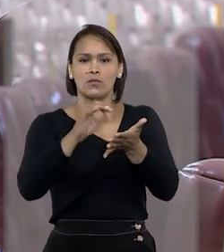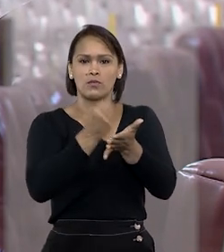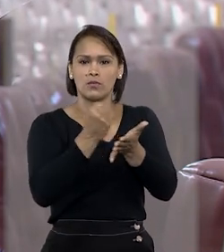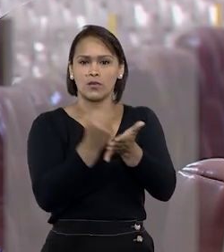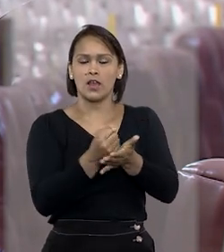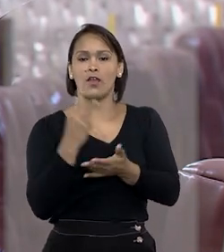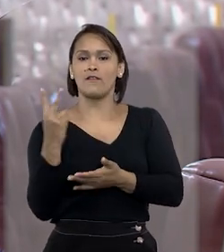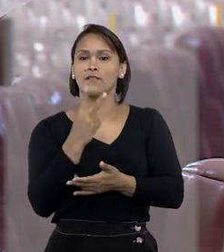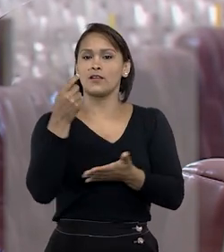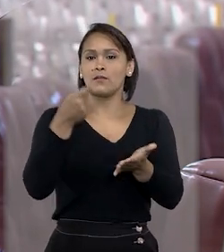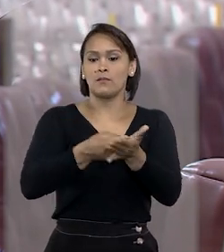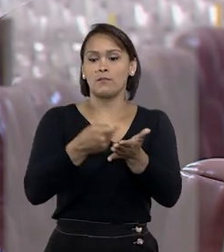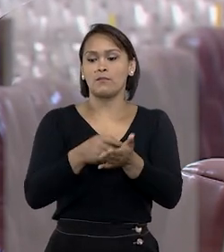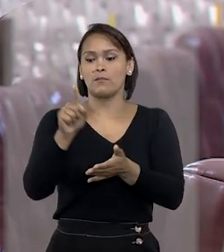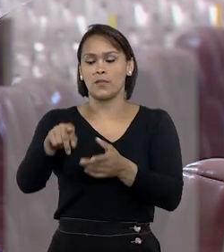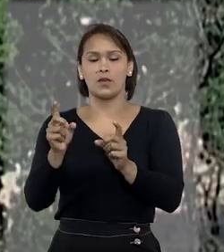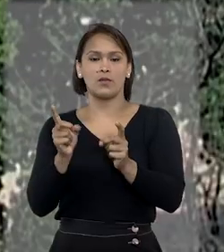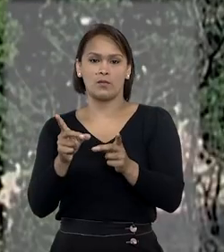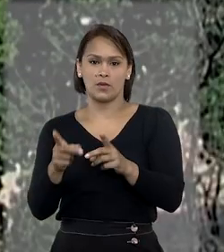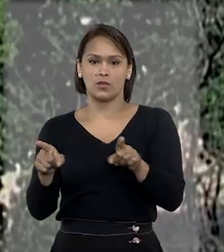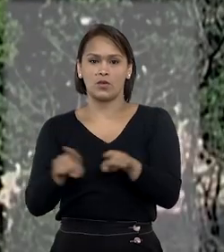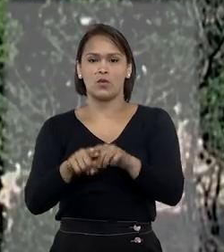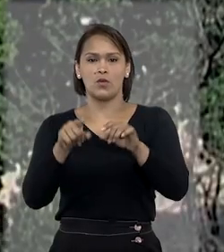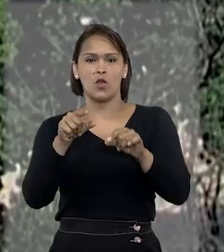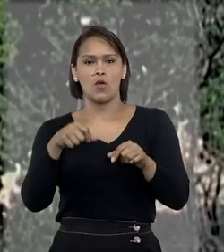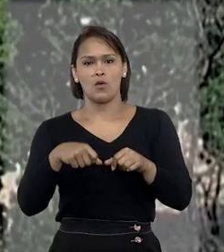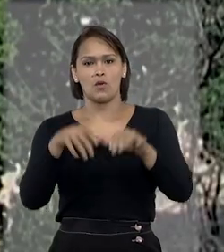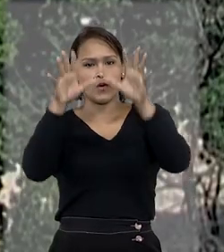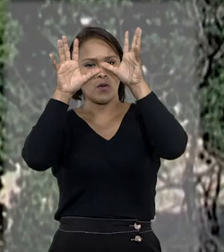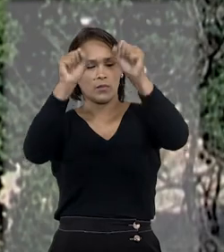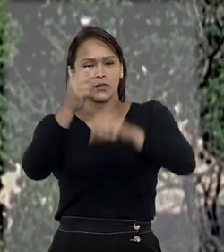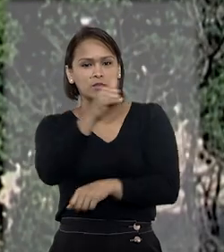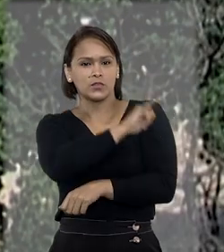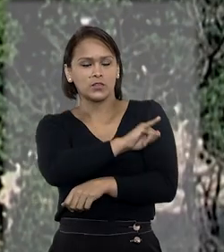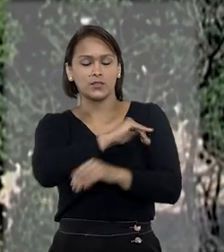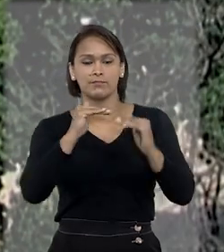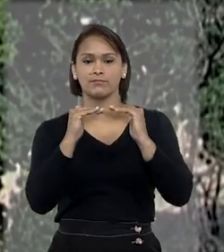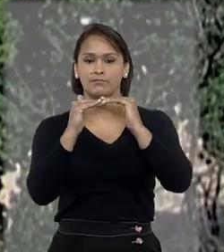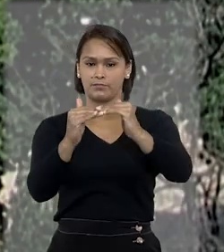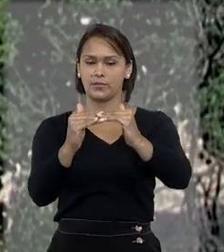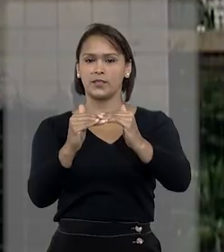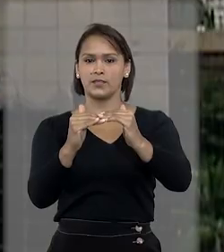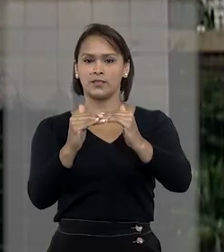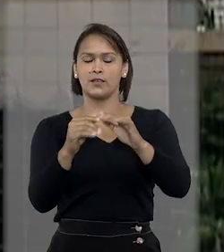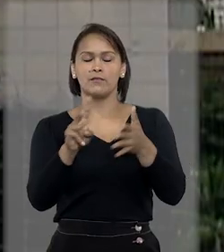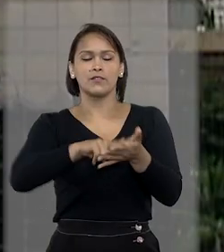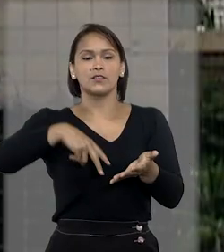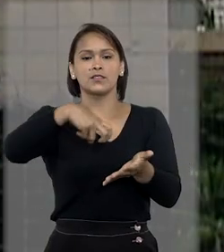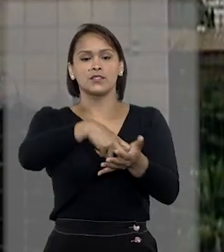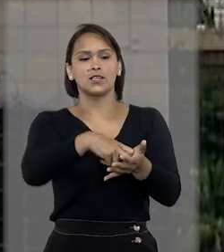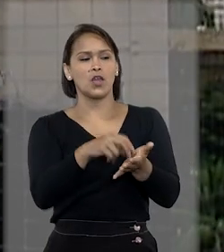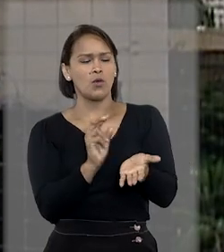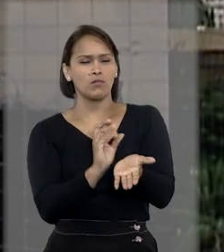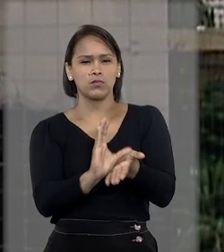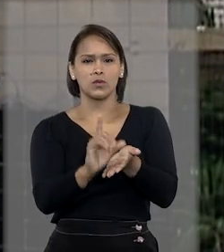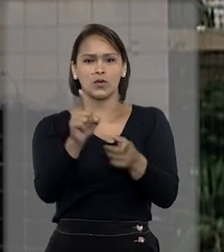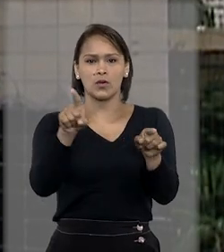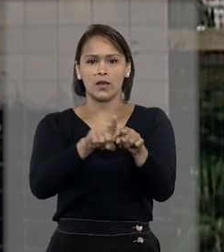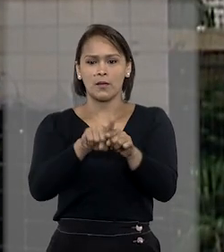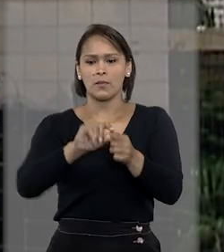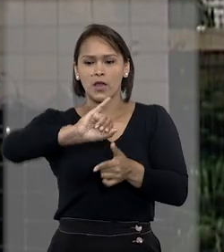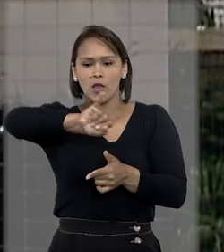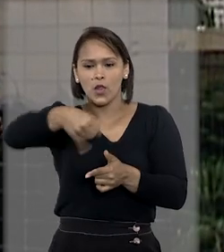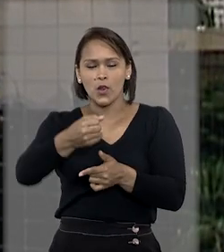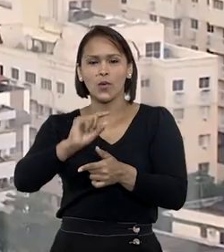restituição dos valores pagos pelo comprador o Tribunal de Justiça do Rio de Janeiro Manteve a sentença que ordenou também o pagamento